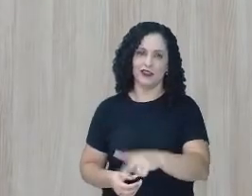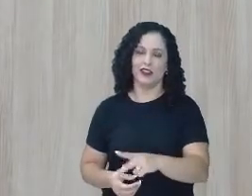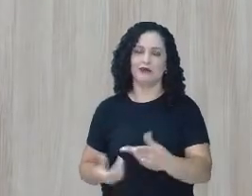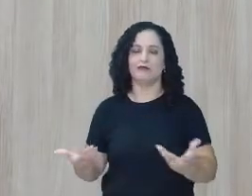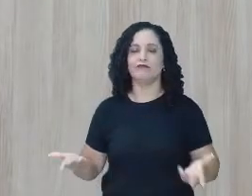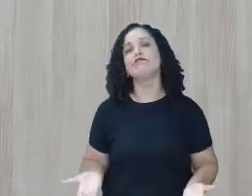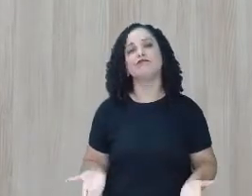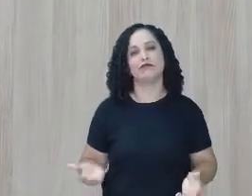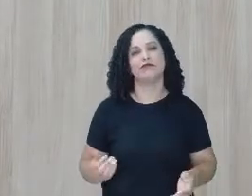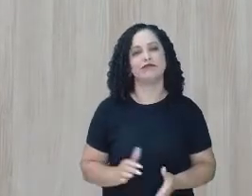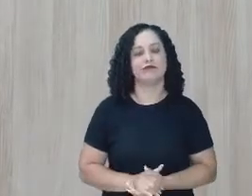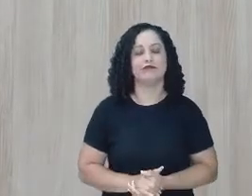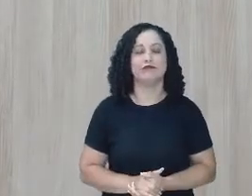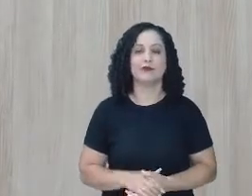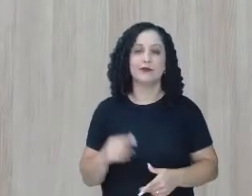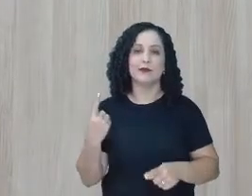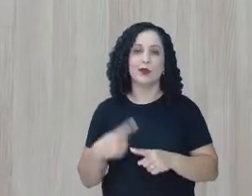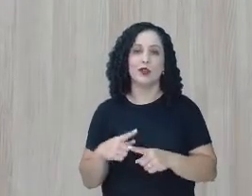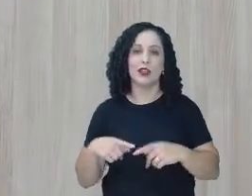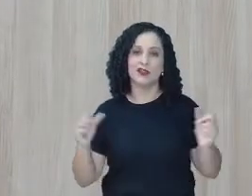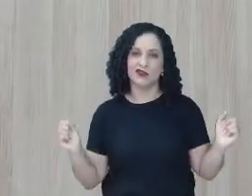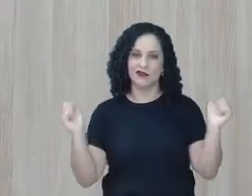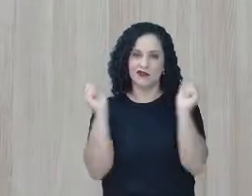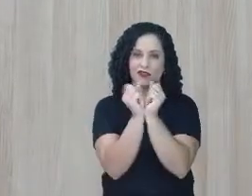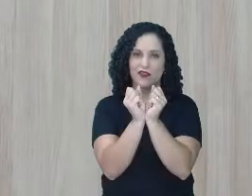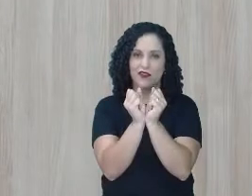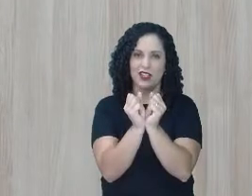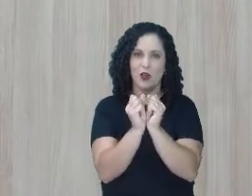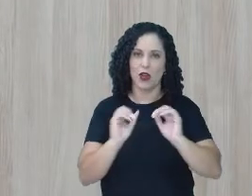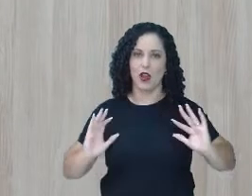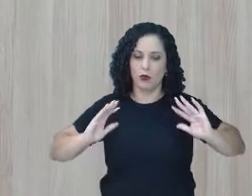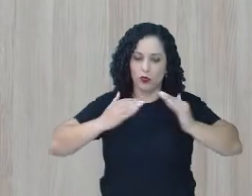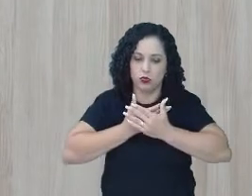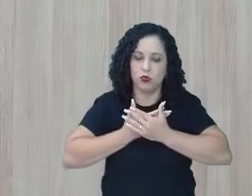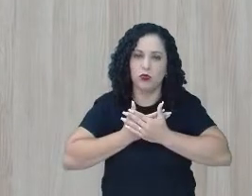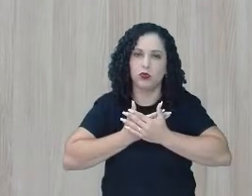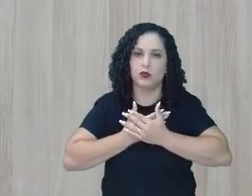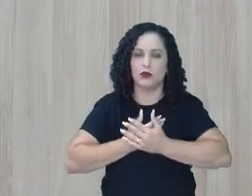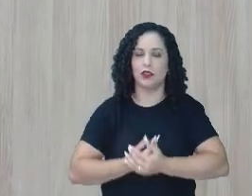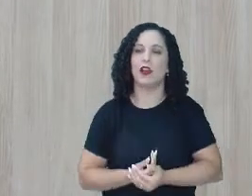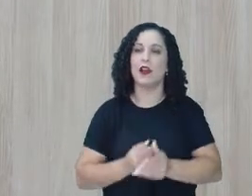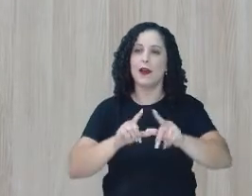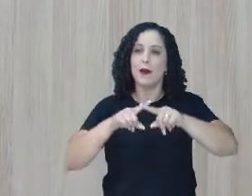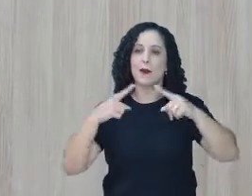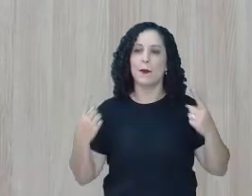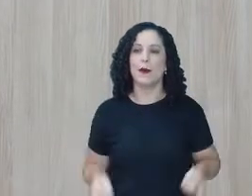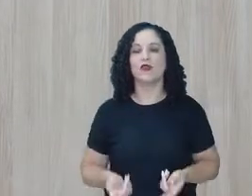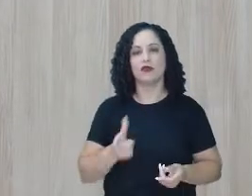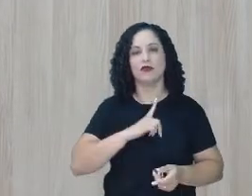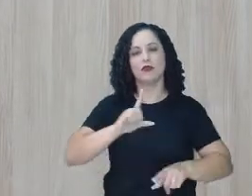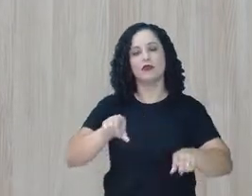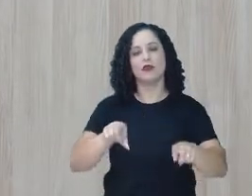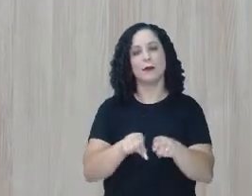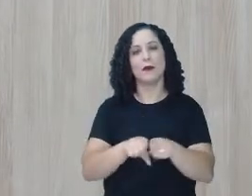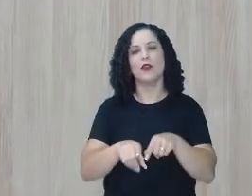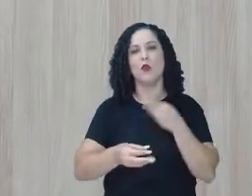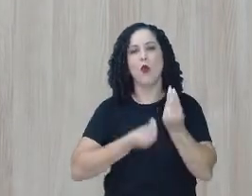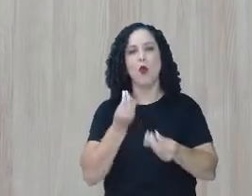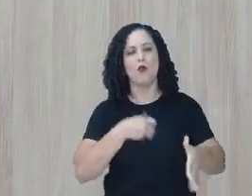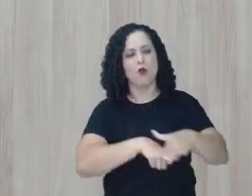estava reagindo a essa escravidão que, né, tentava abafá-lo enquanto ser humano. Mas havia também aquela forma de